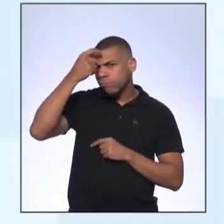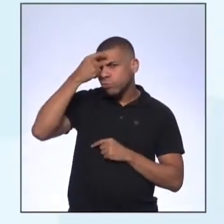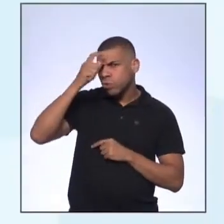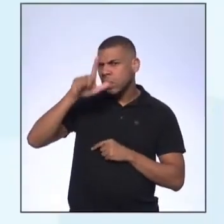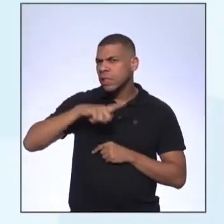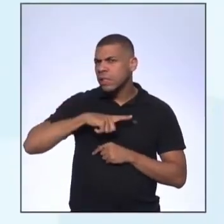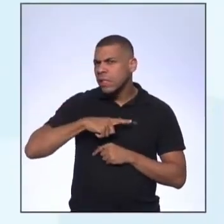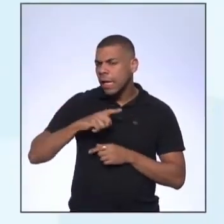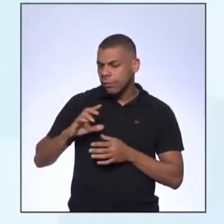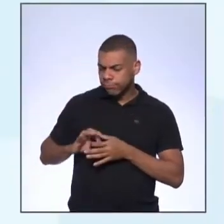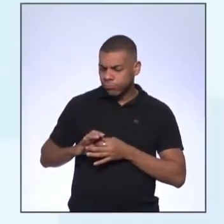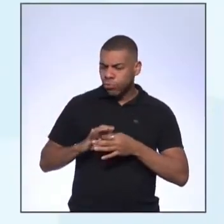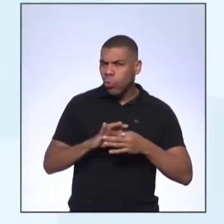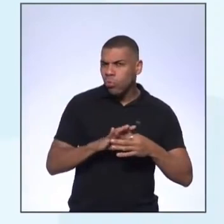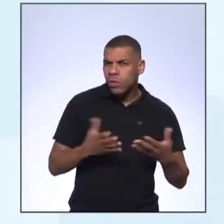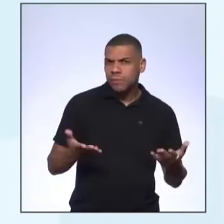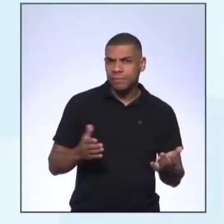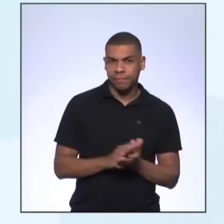artigo de opinião,